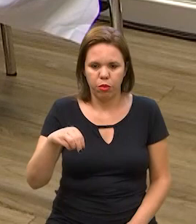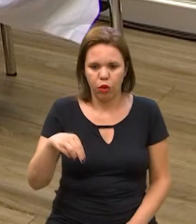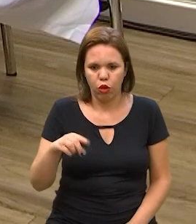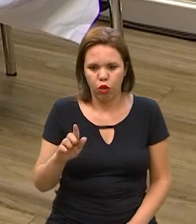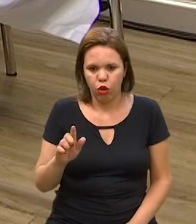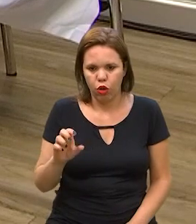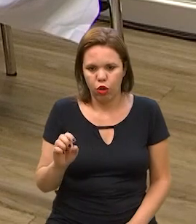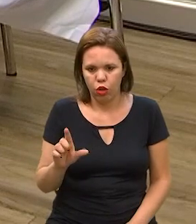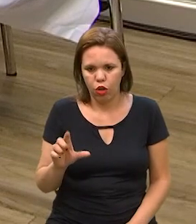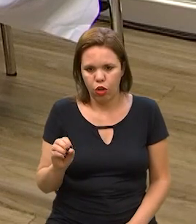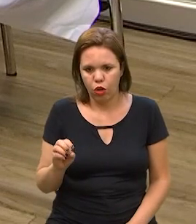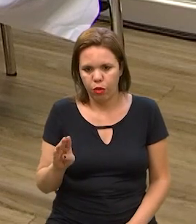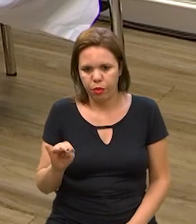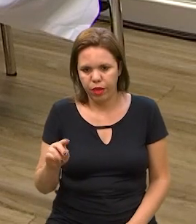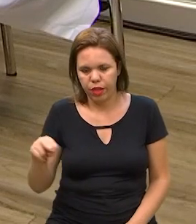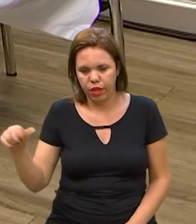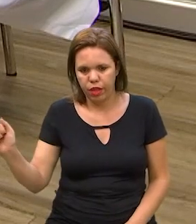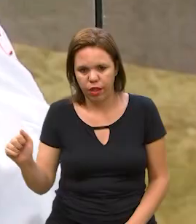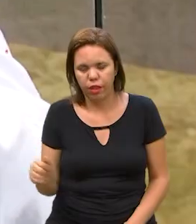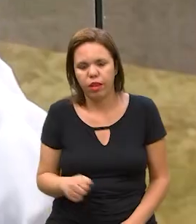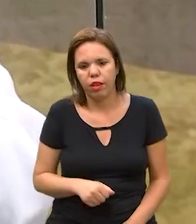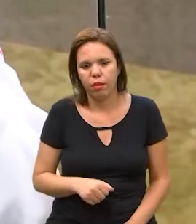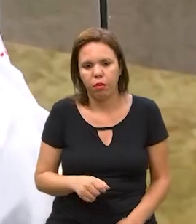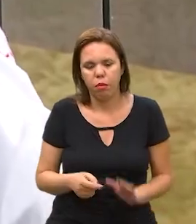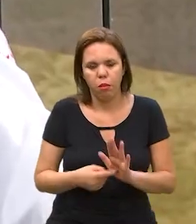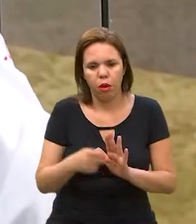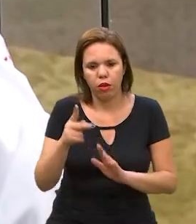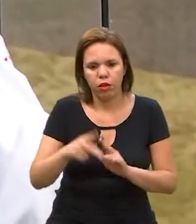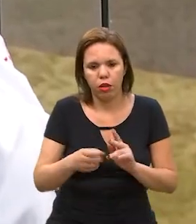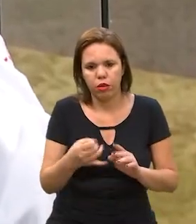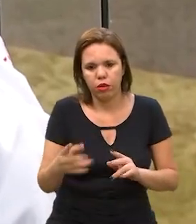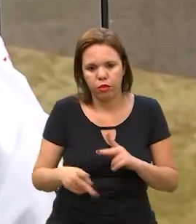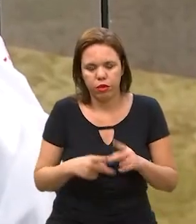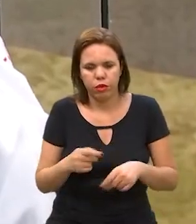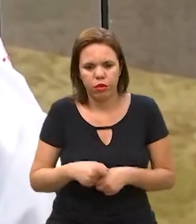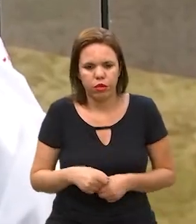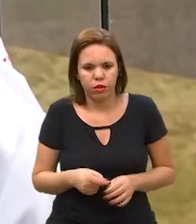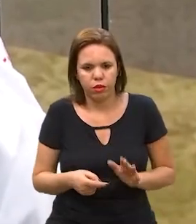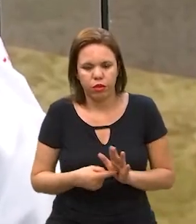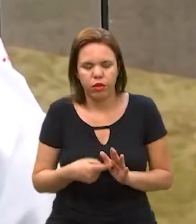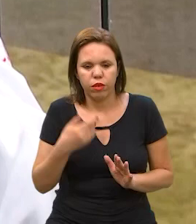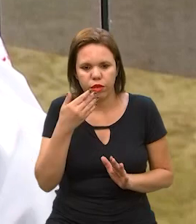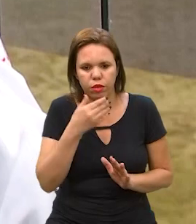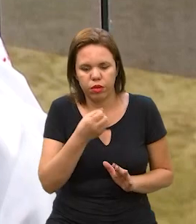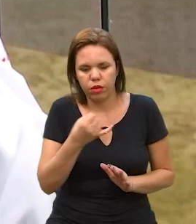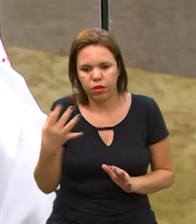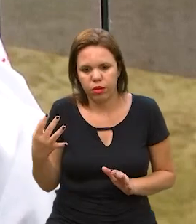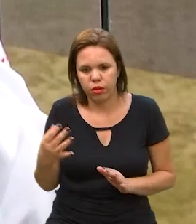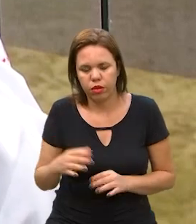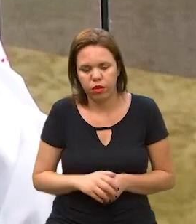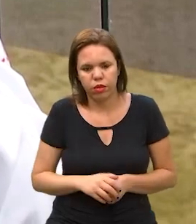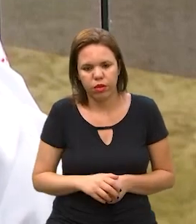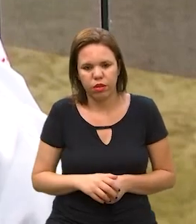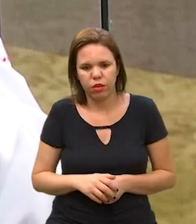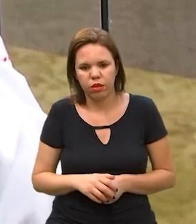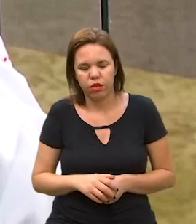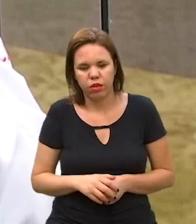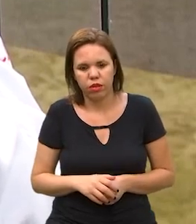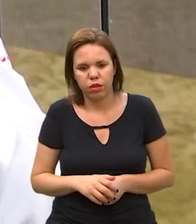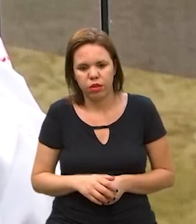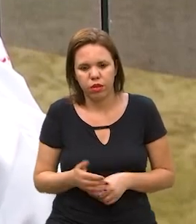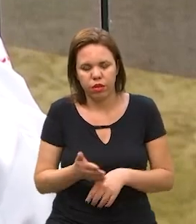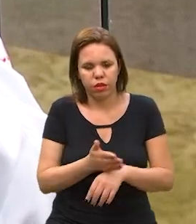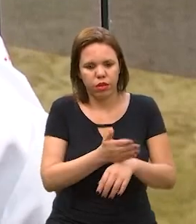glicada, que ele mostra o quanto a pessoa ingeriu de açúcar, de carboidratos,